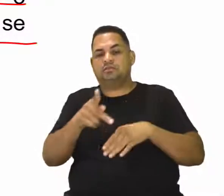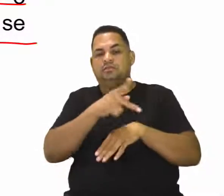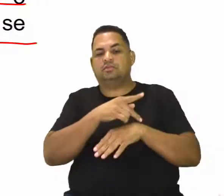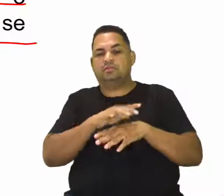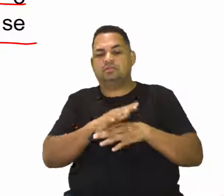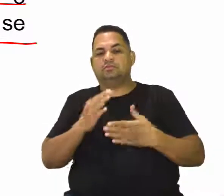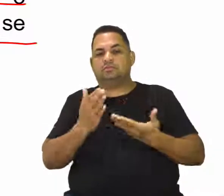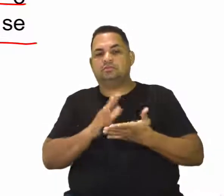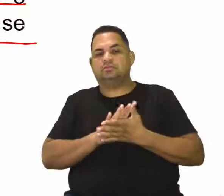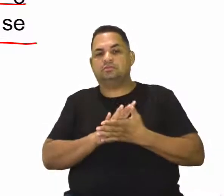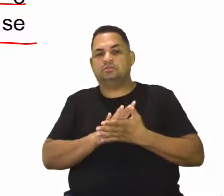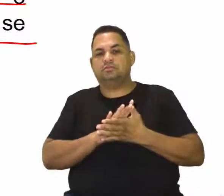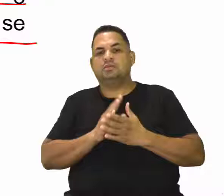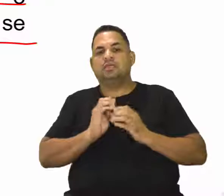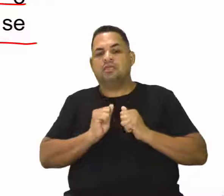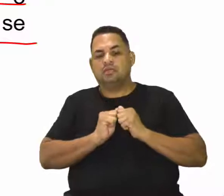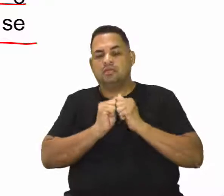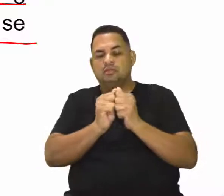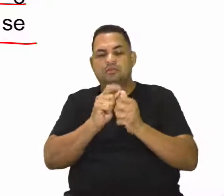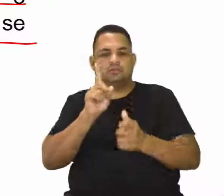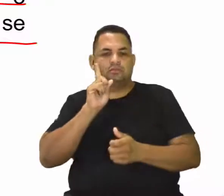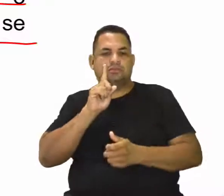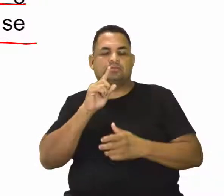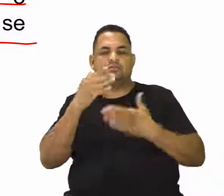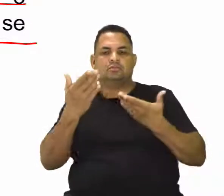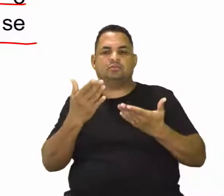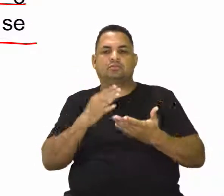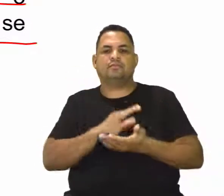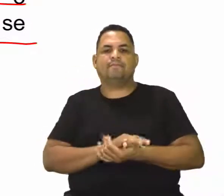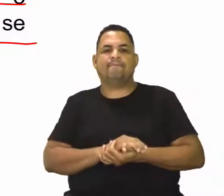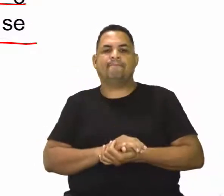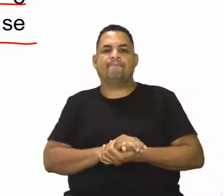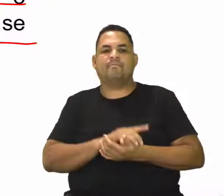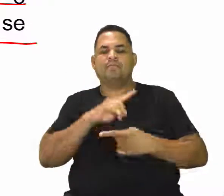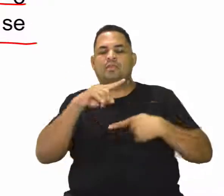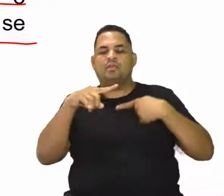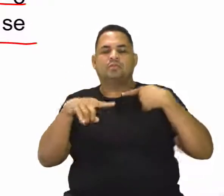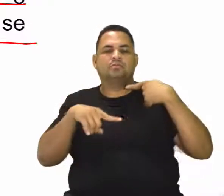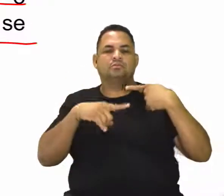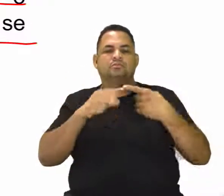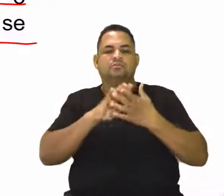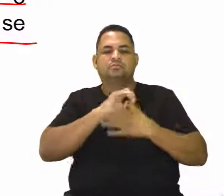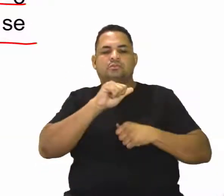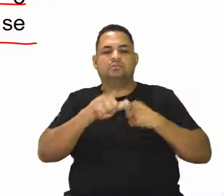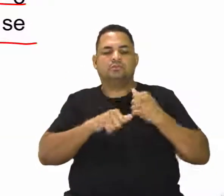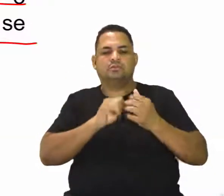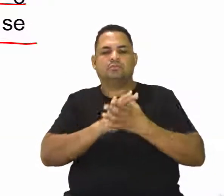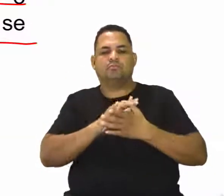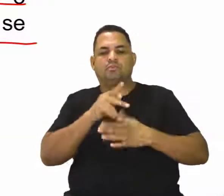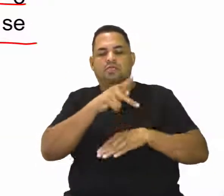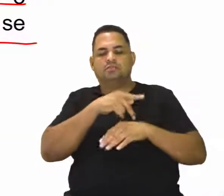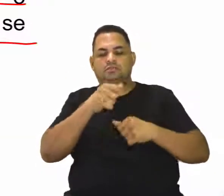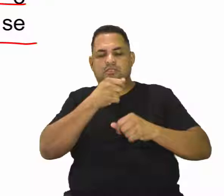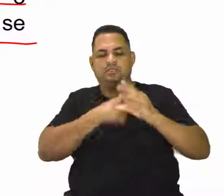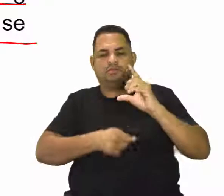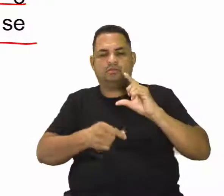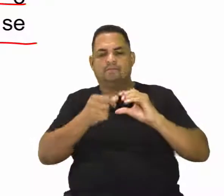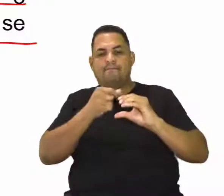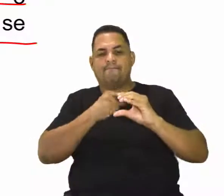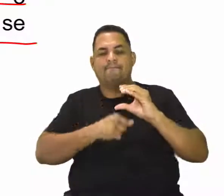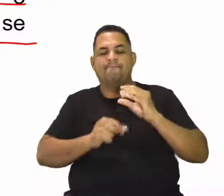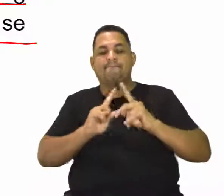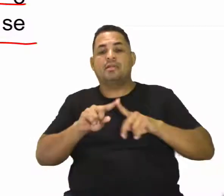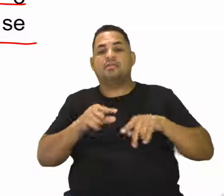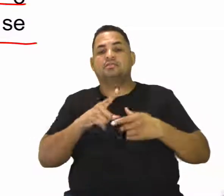aderiram, acompanharam os Estados Unidos no intuito de se tornar um país capitalista, mas teve esse